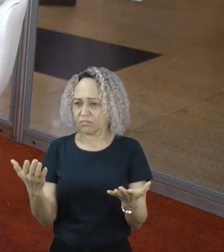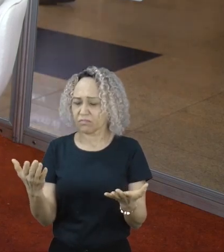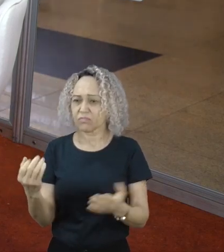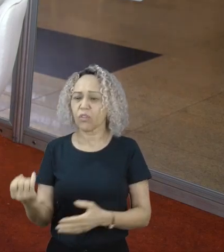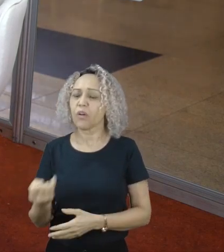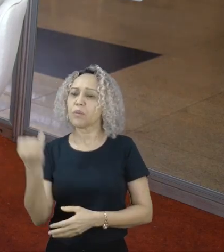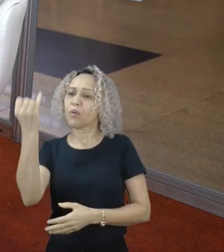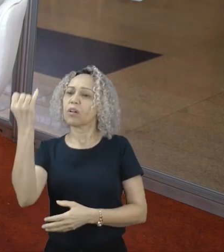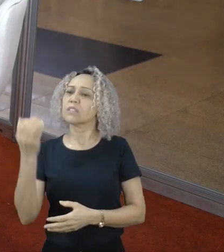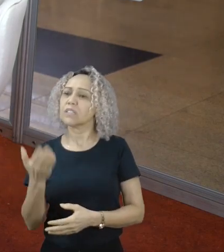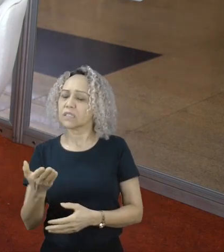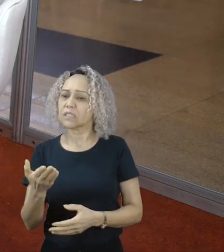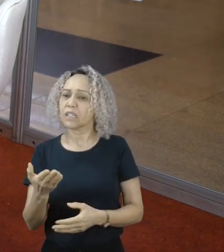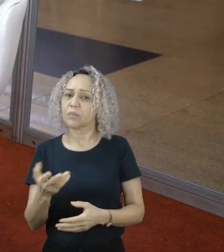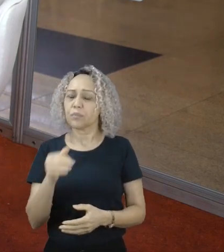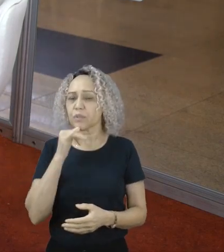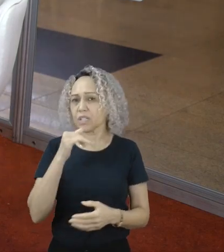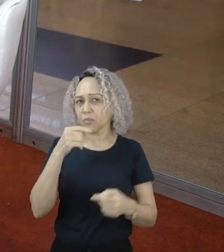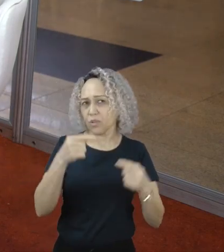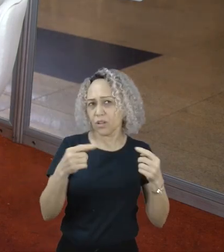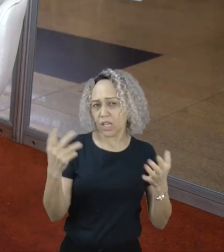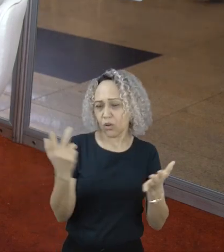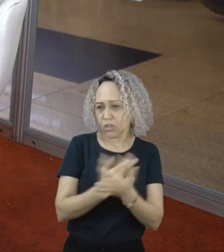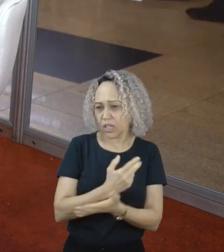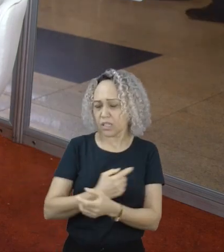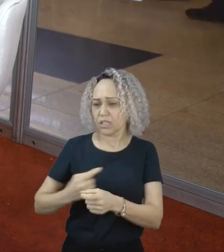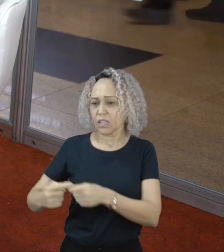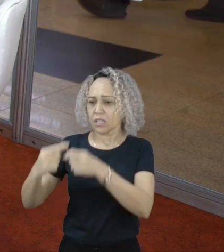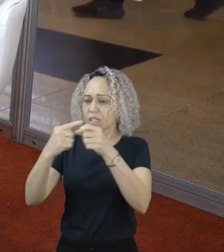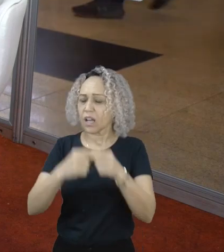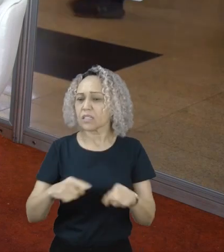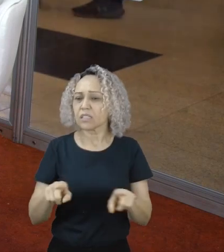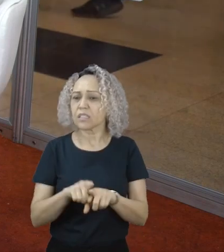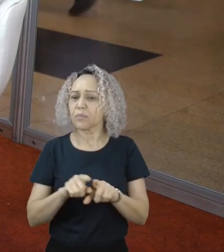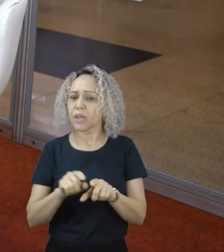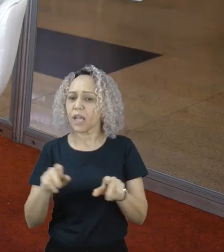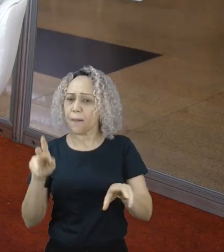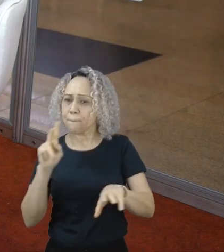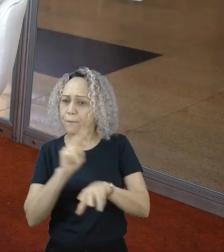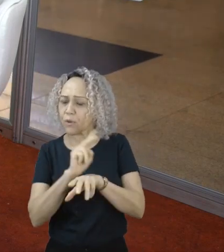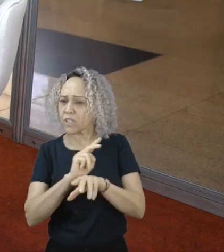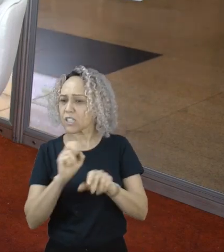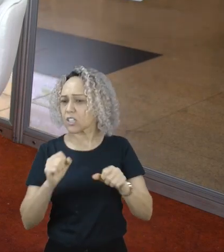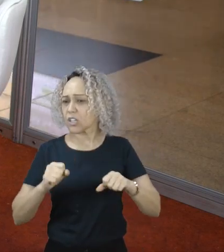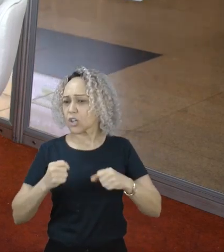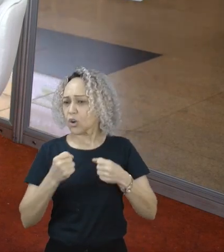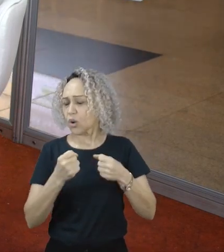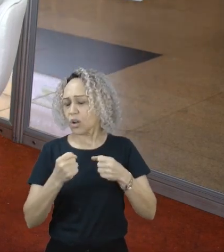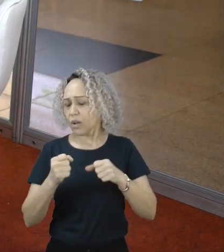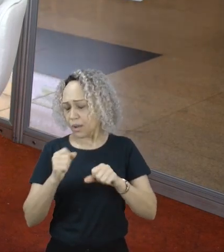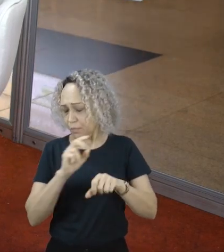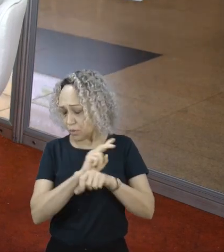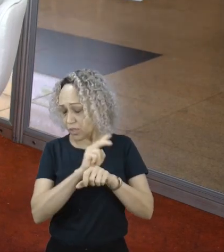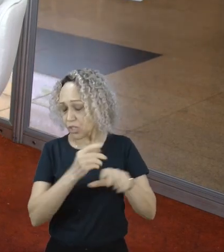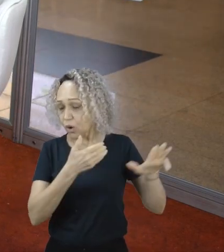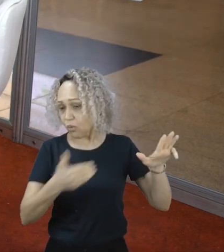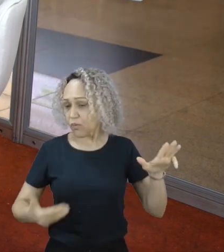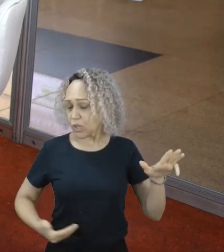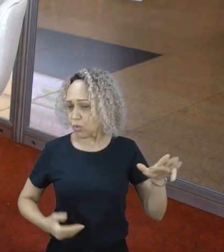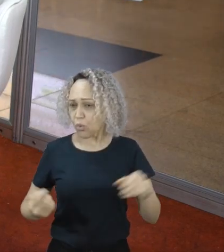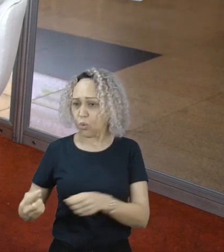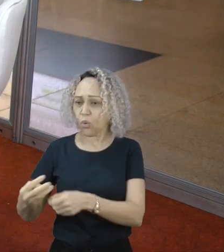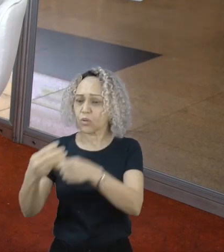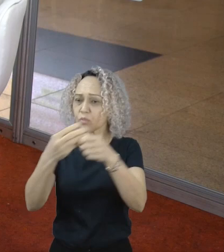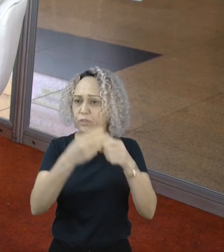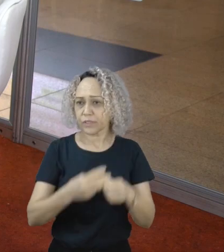acontece nas cidades e também defesa, né, do governo Lula nos municípios? A importância do planejar. Planejar é fundamental